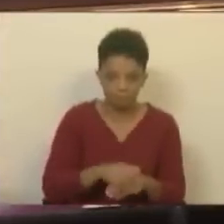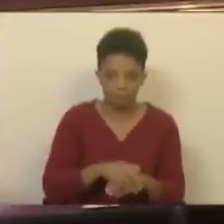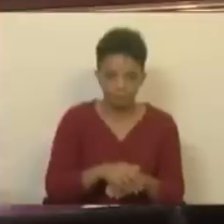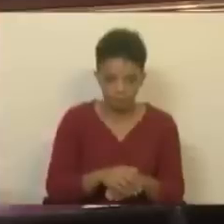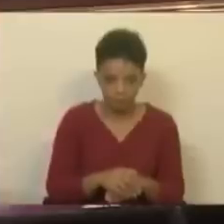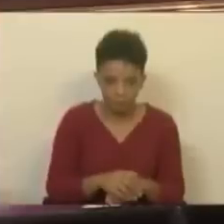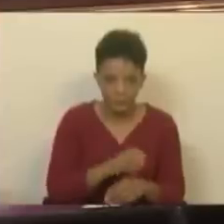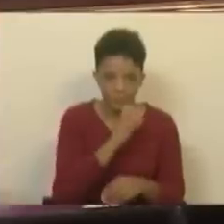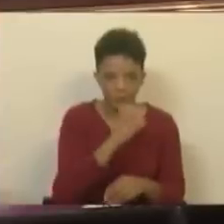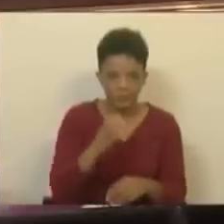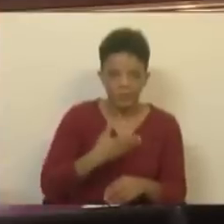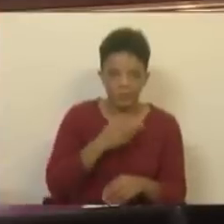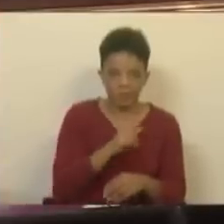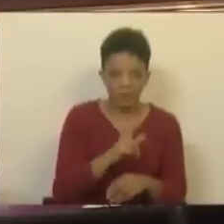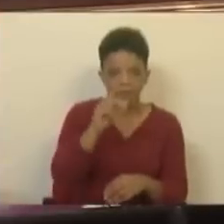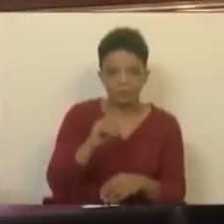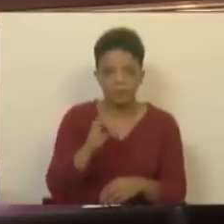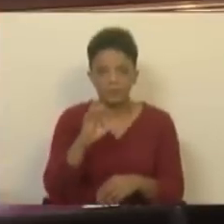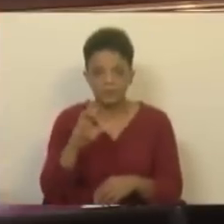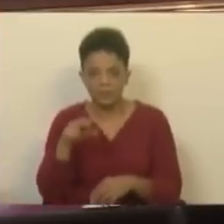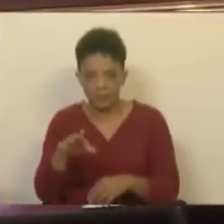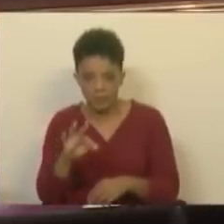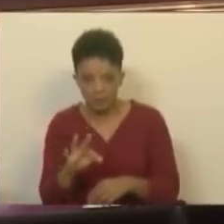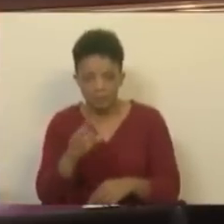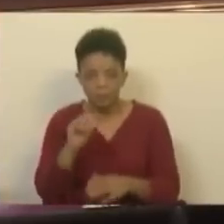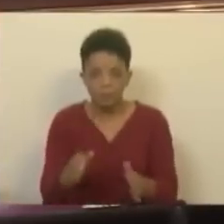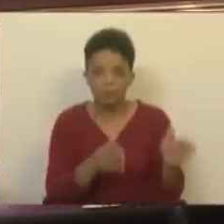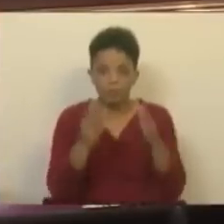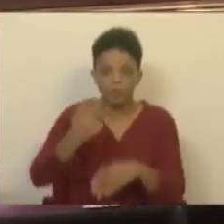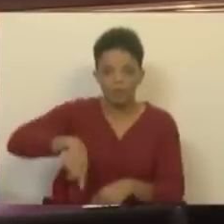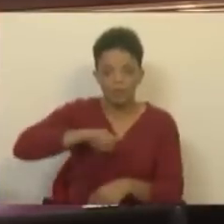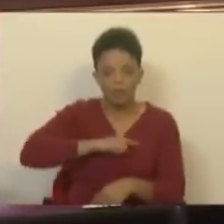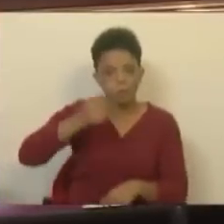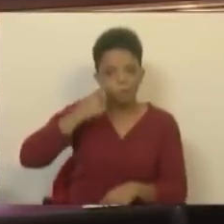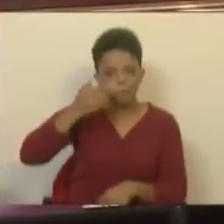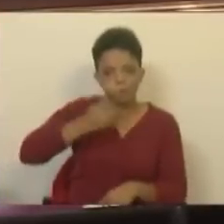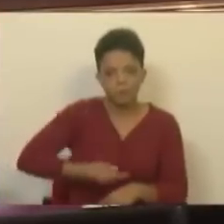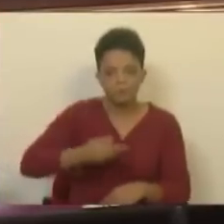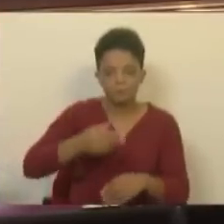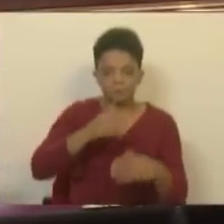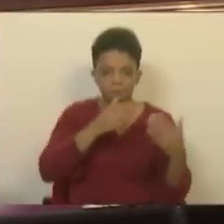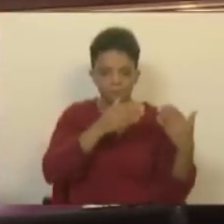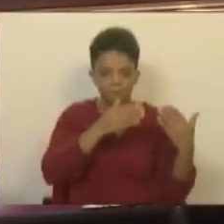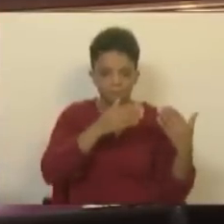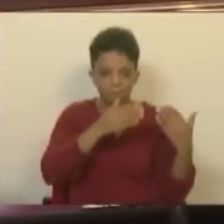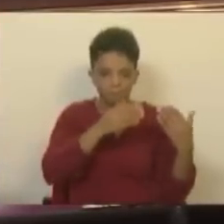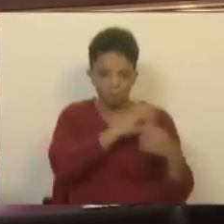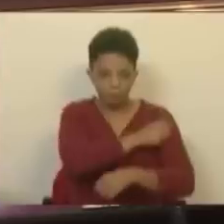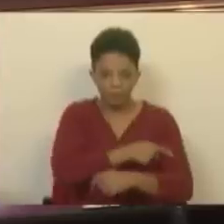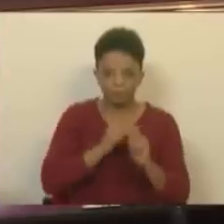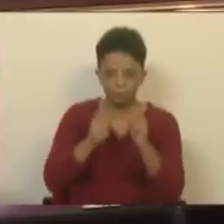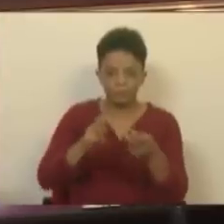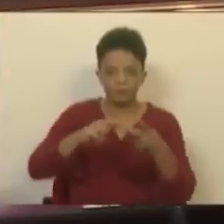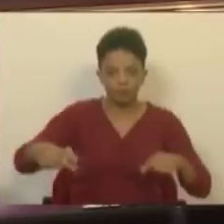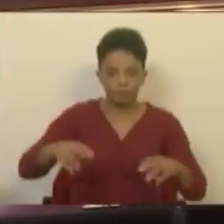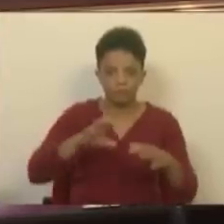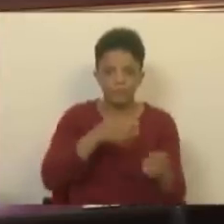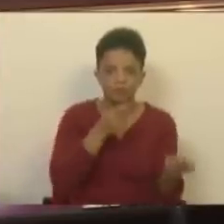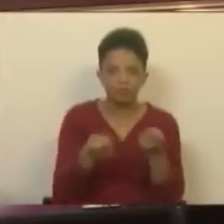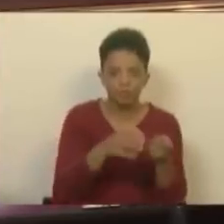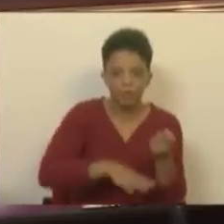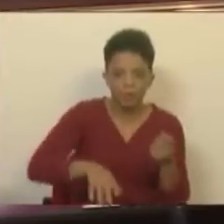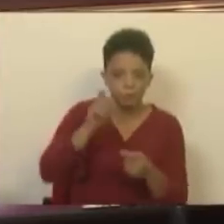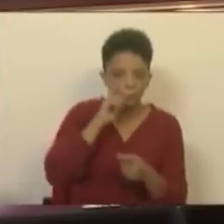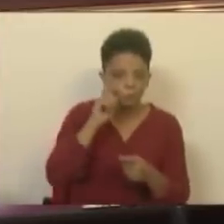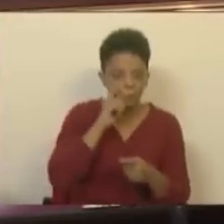próprio ccdr eu ICMS por outro lado já tivemos a experiência da transferência de competências para os municípios a matéria de gestão das